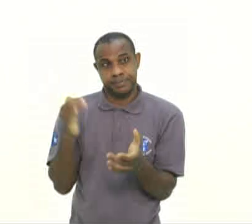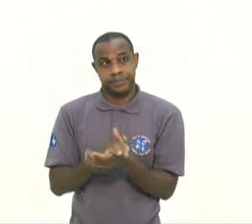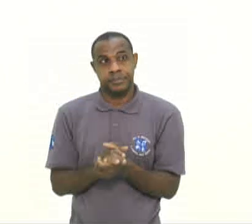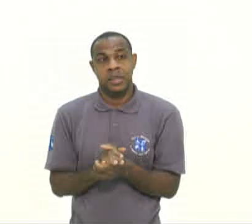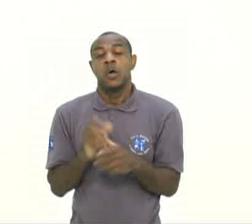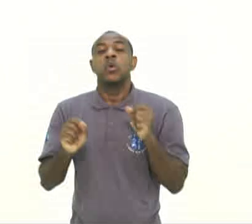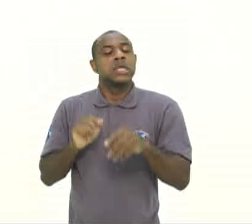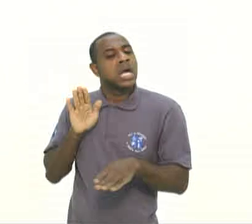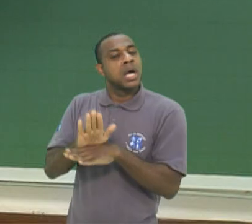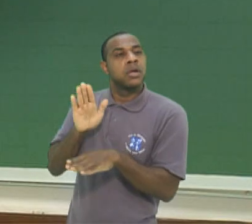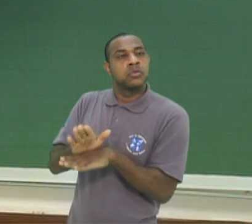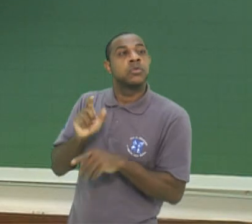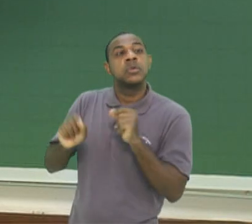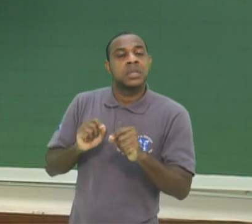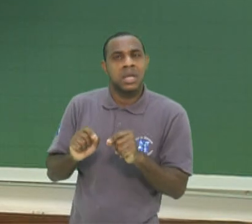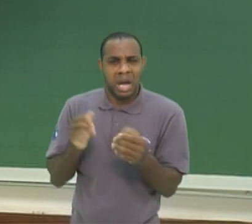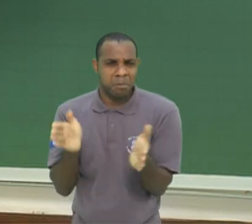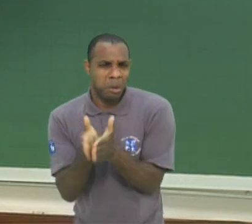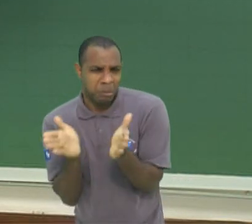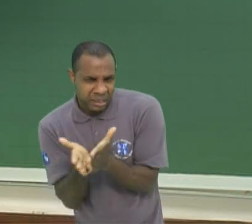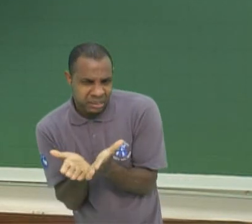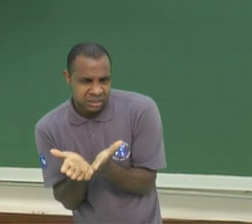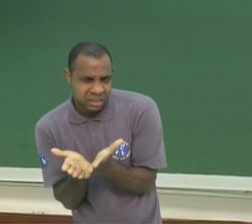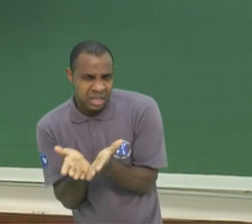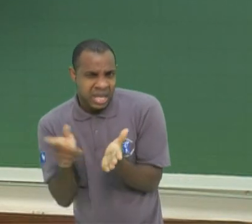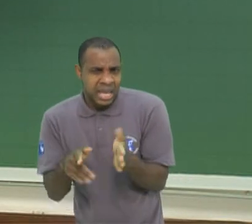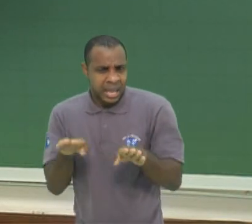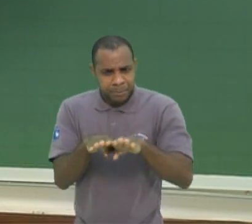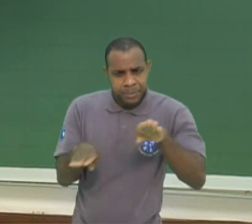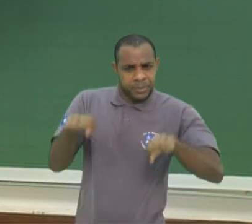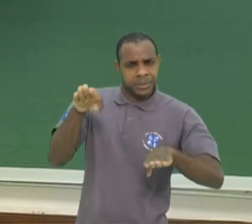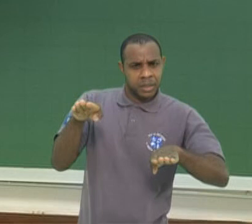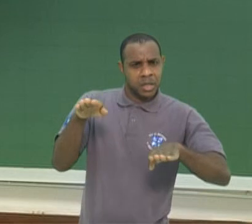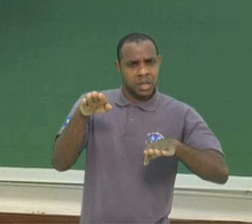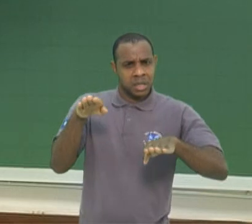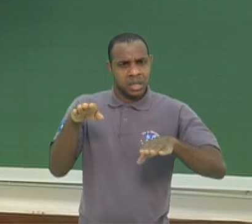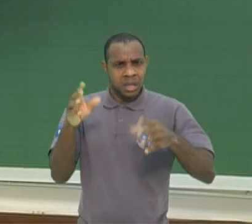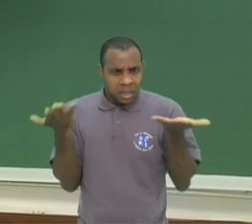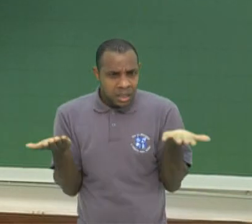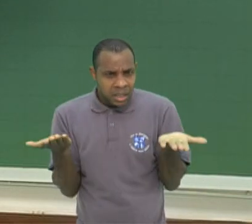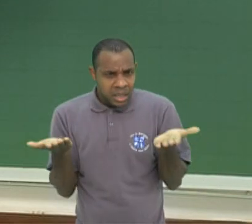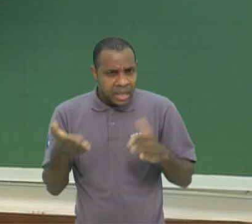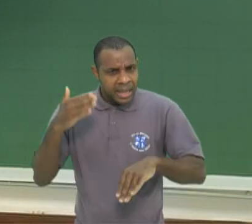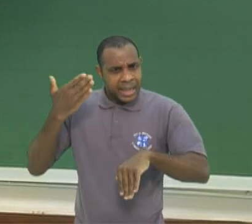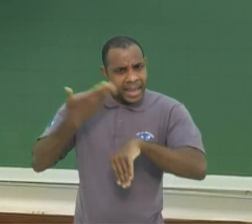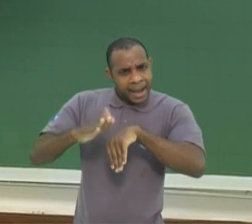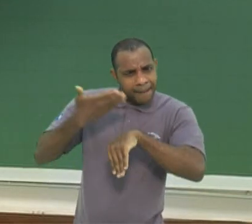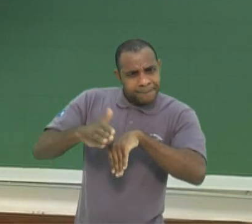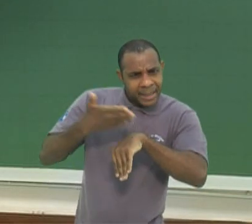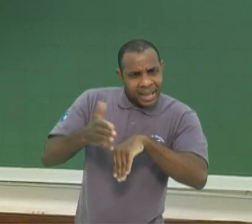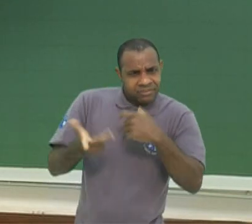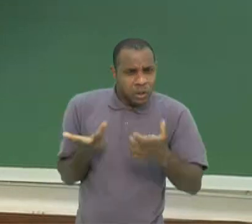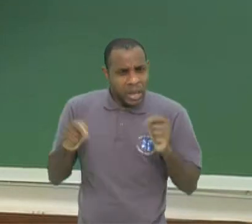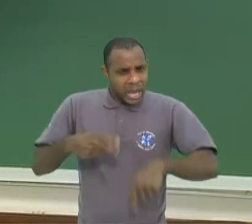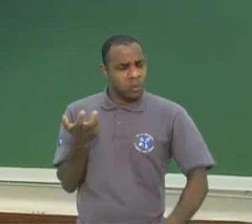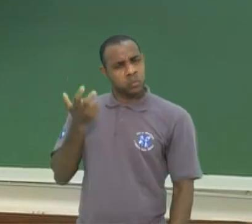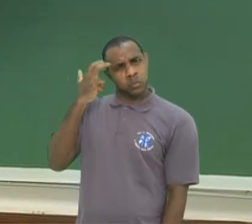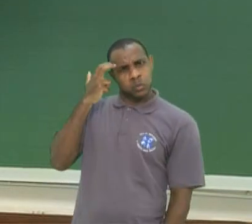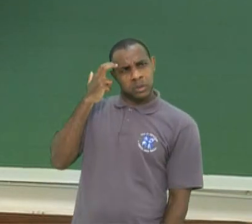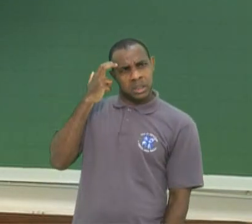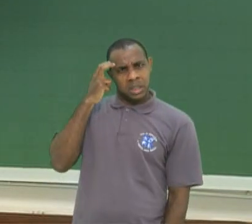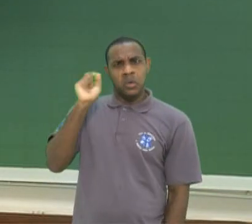que contribuem? É a pobreza? É a desigualdade social? É a prática ou a cultura?